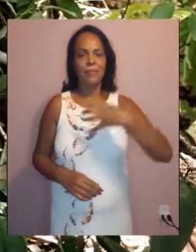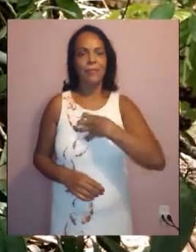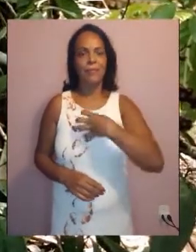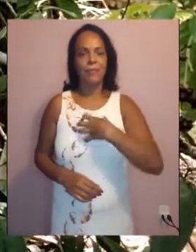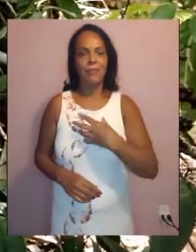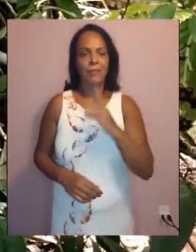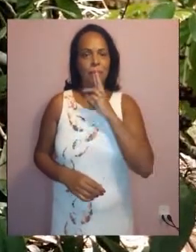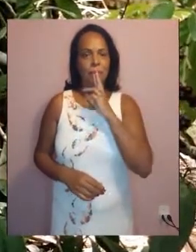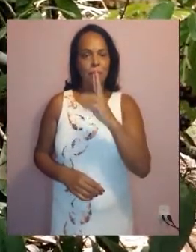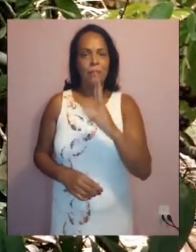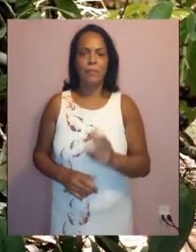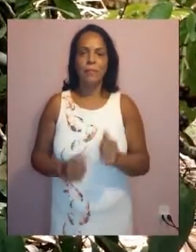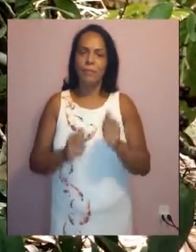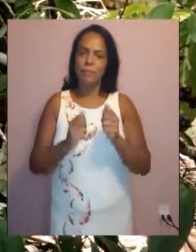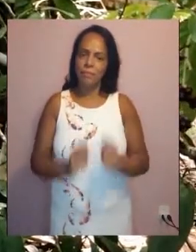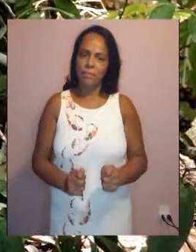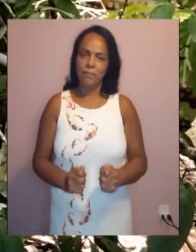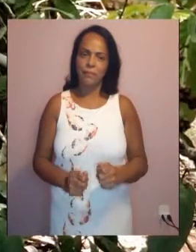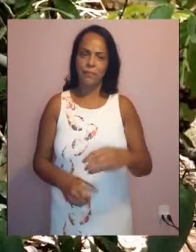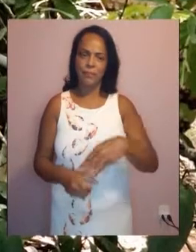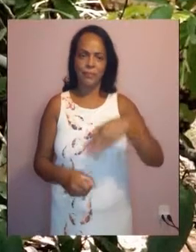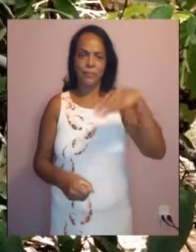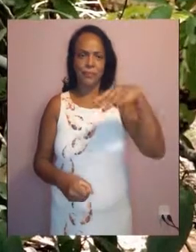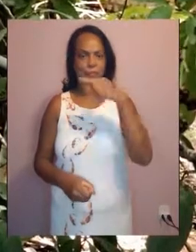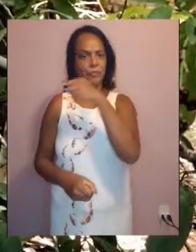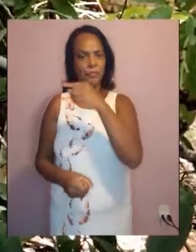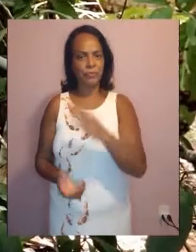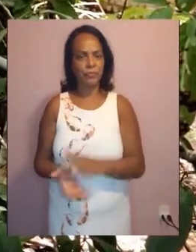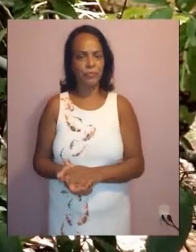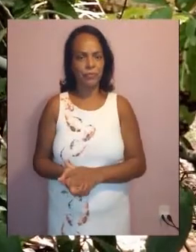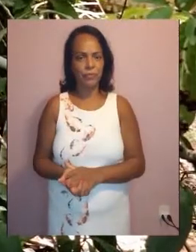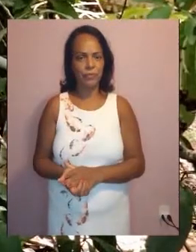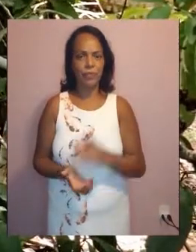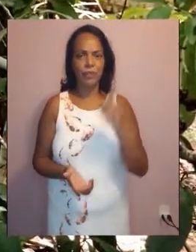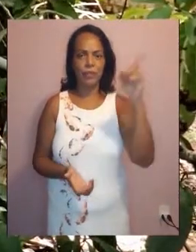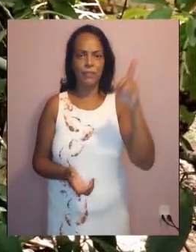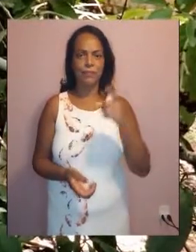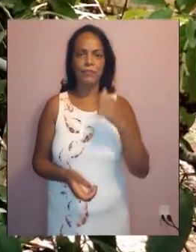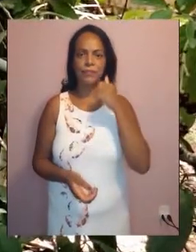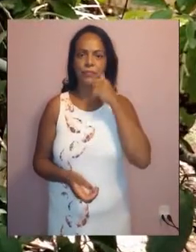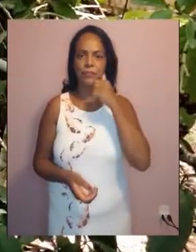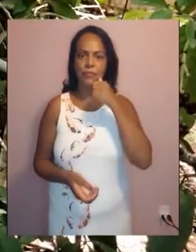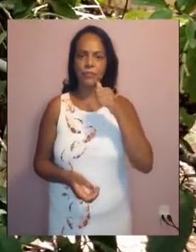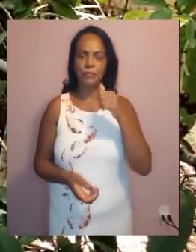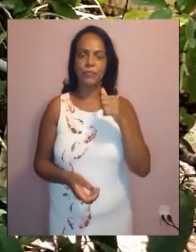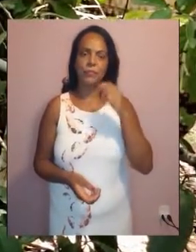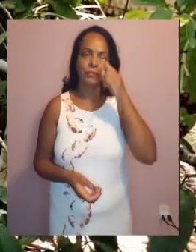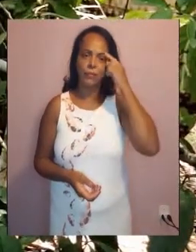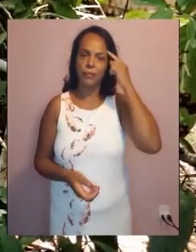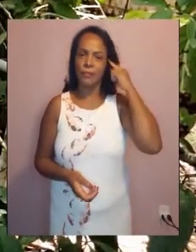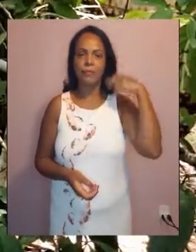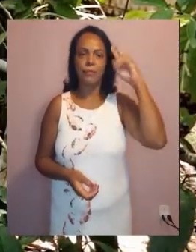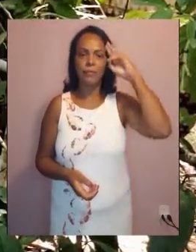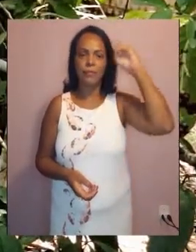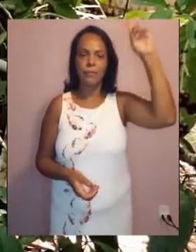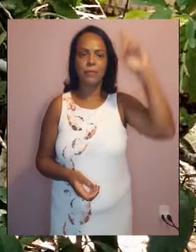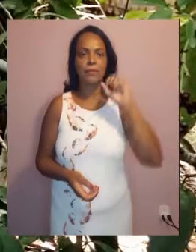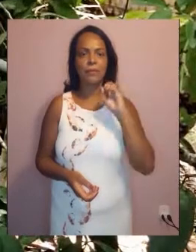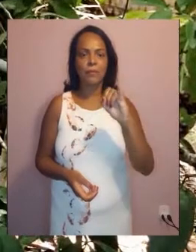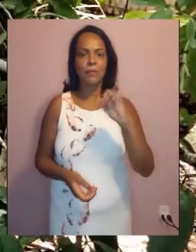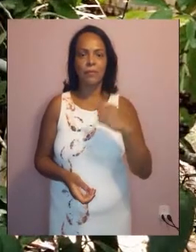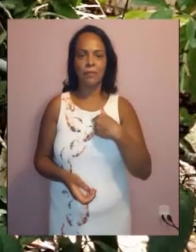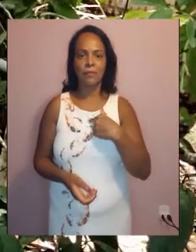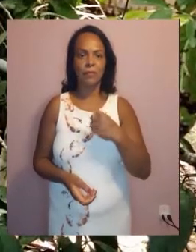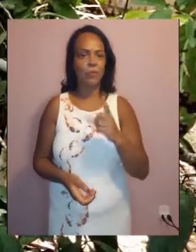E pois se eu não sou Satanás, quem tu achas que eu sou afinal?